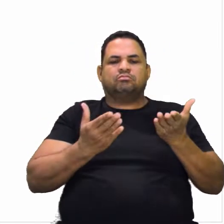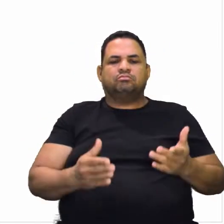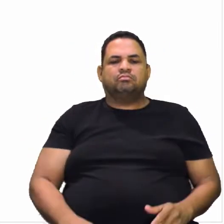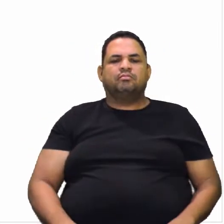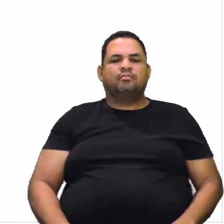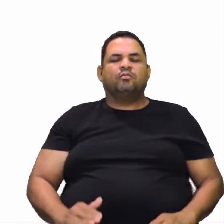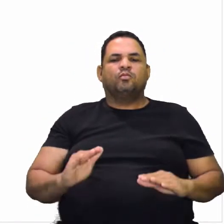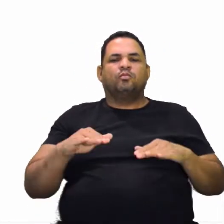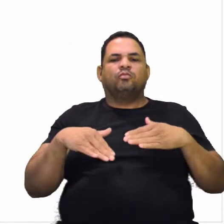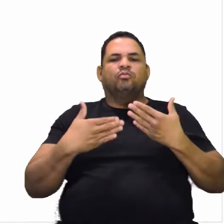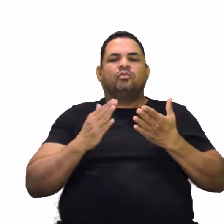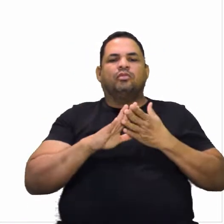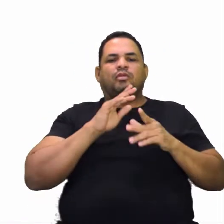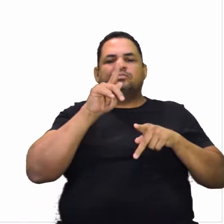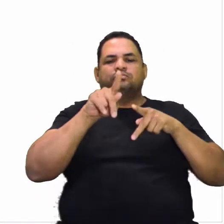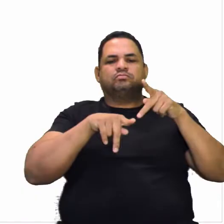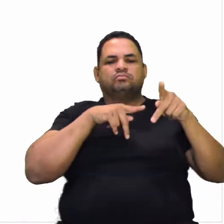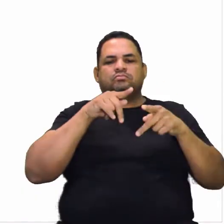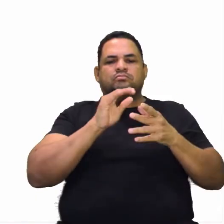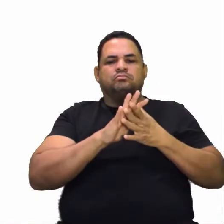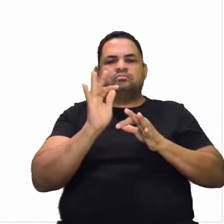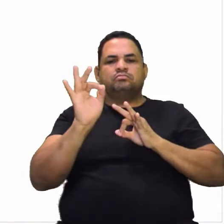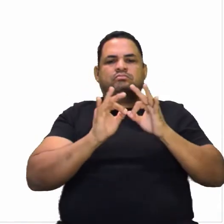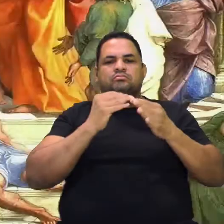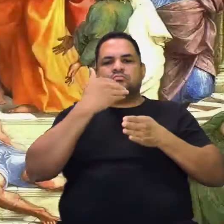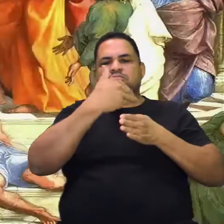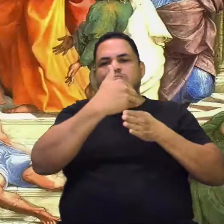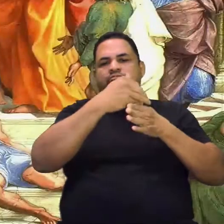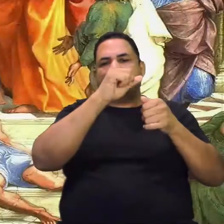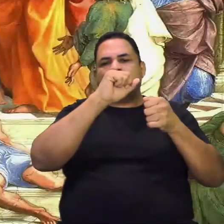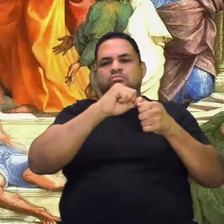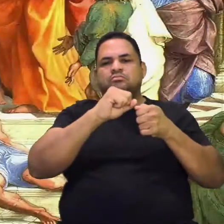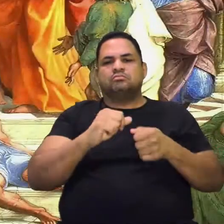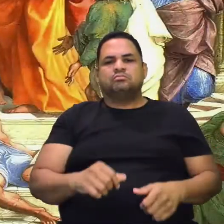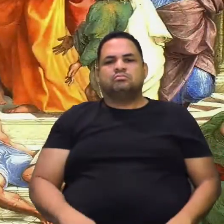quais povos construíram ela?